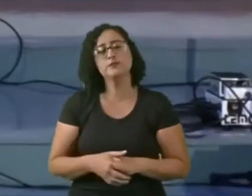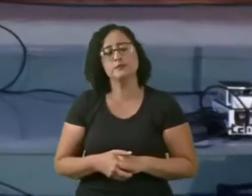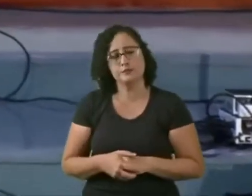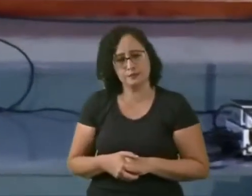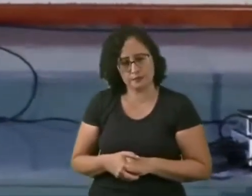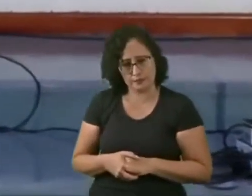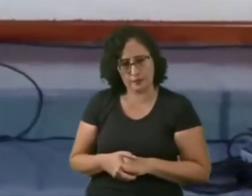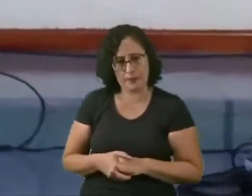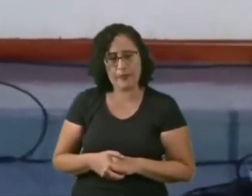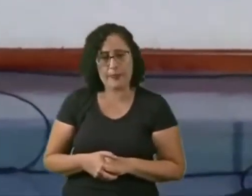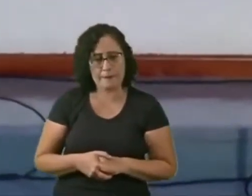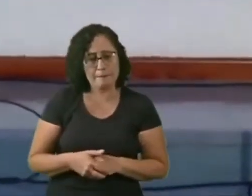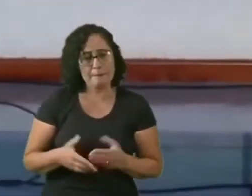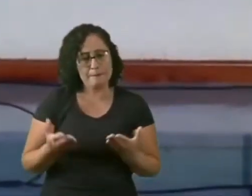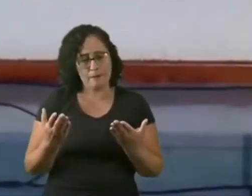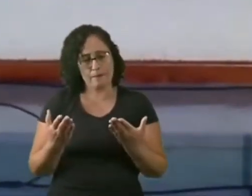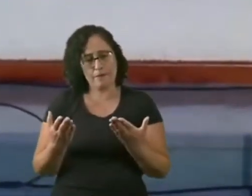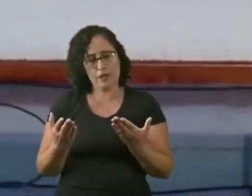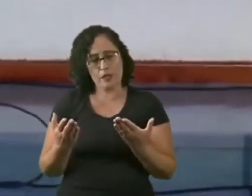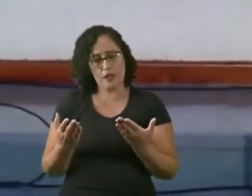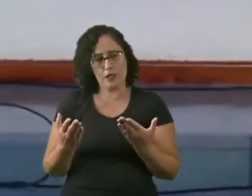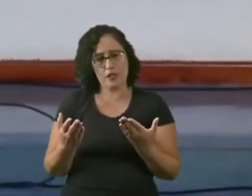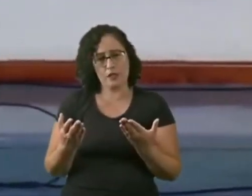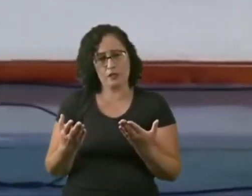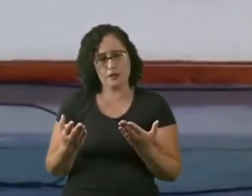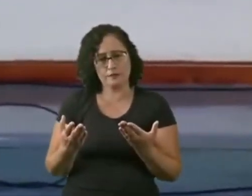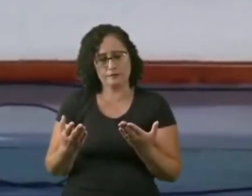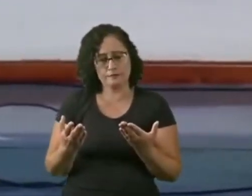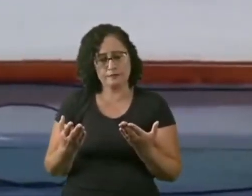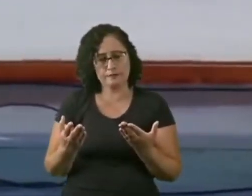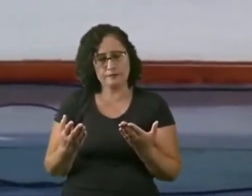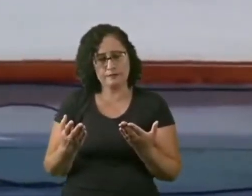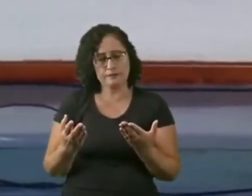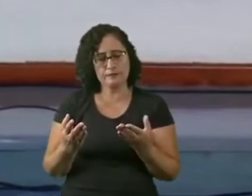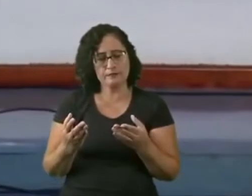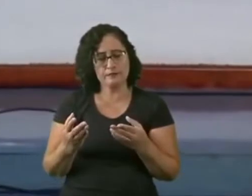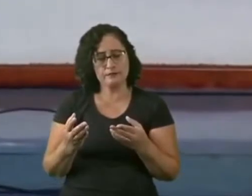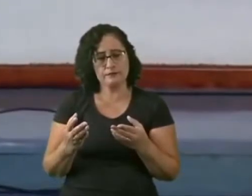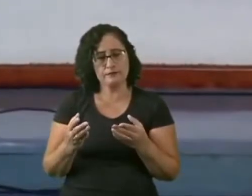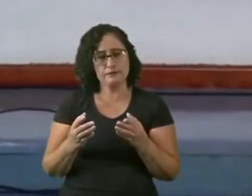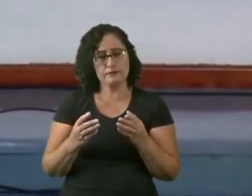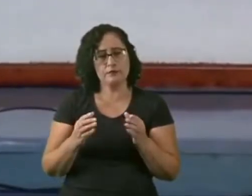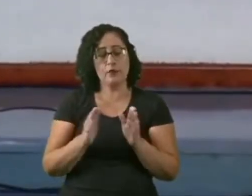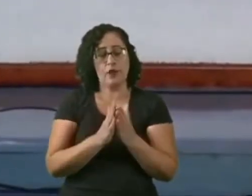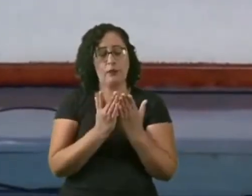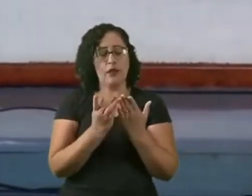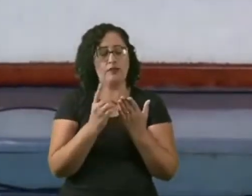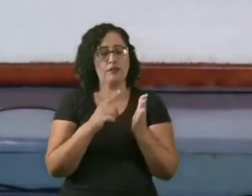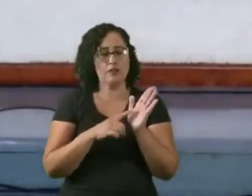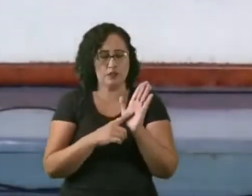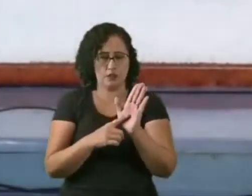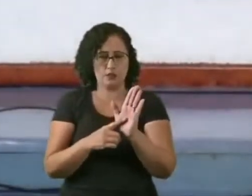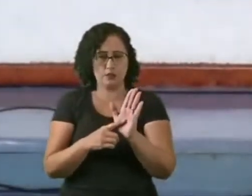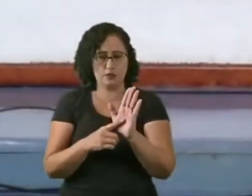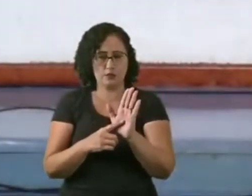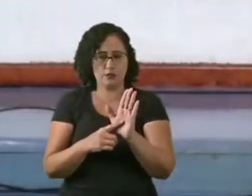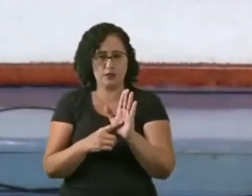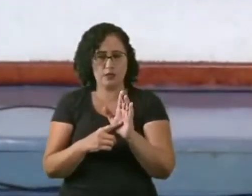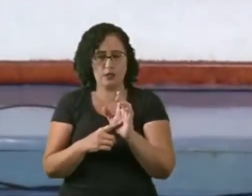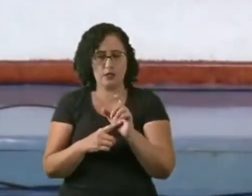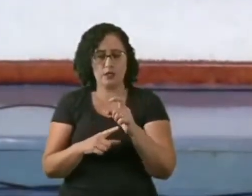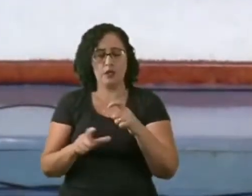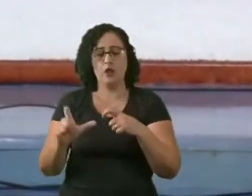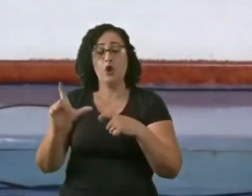Sem delongas, eu quero compartilhar com vocês uma palavra de Deus que está no Evangelho de Lucas, no capítulo 24, a partir do